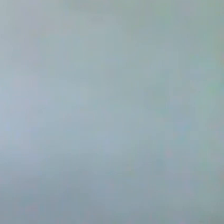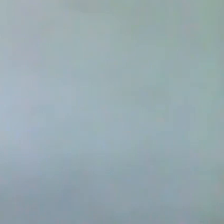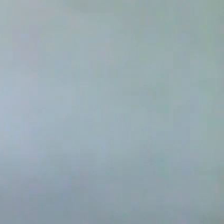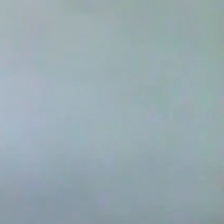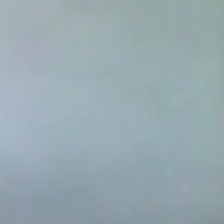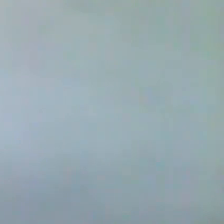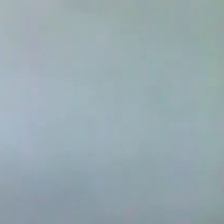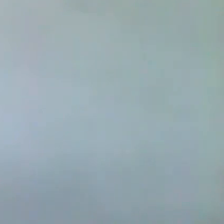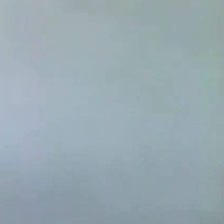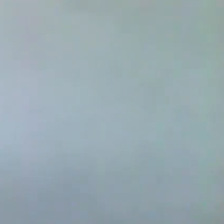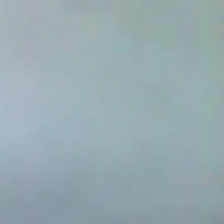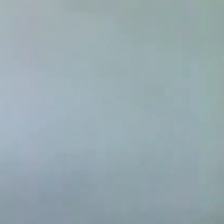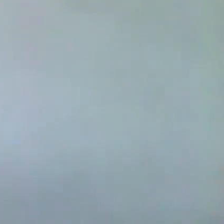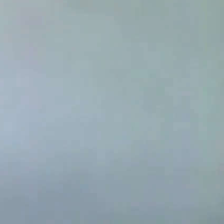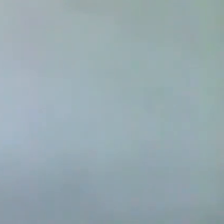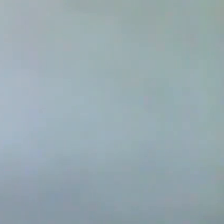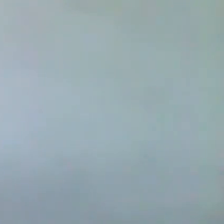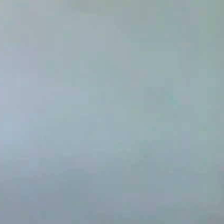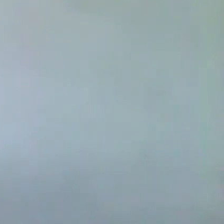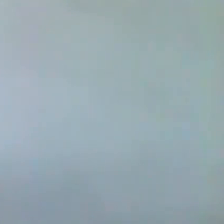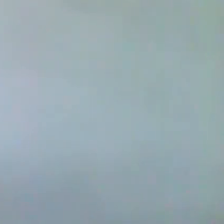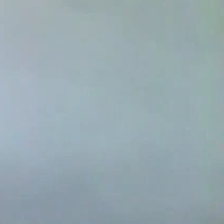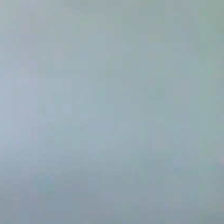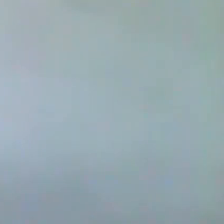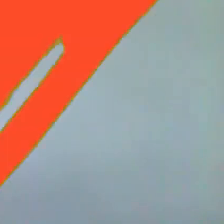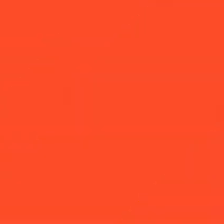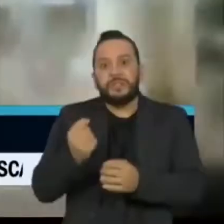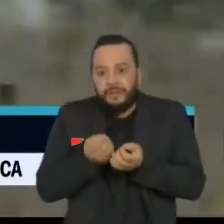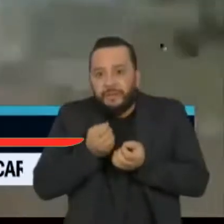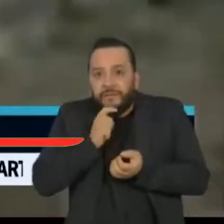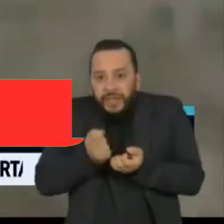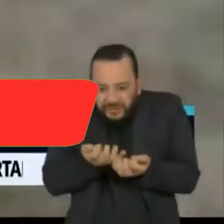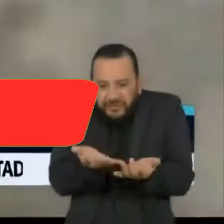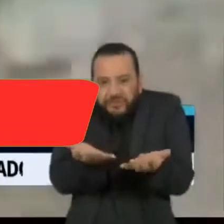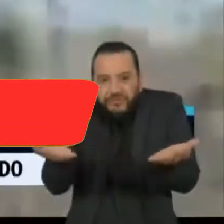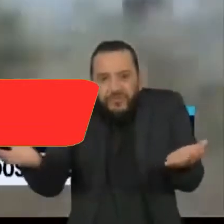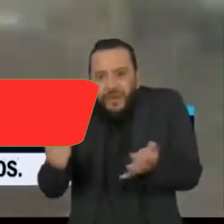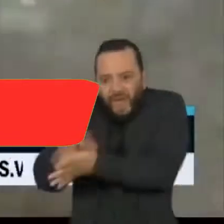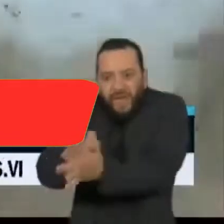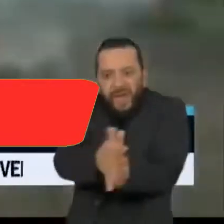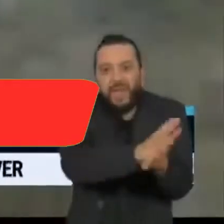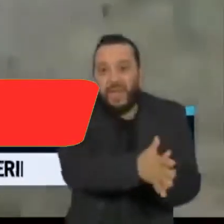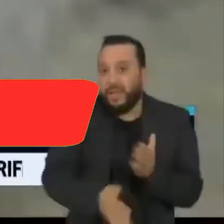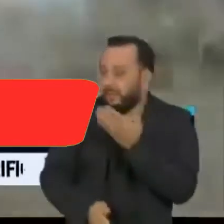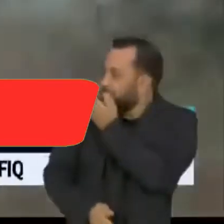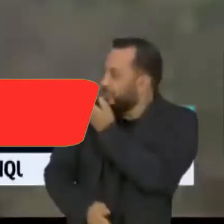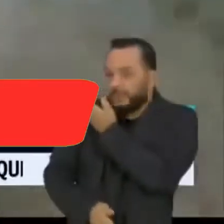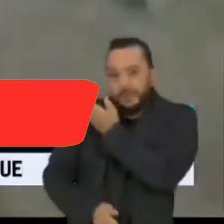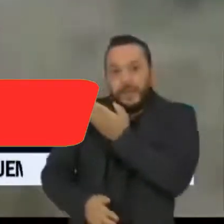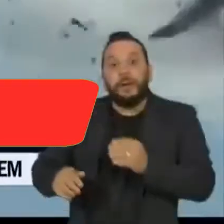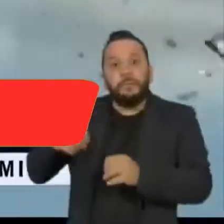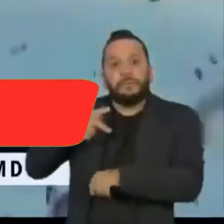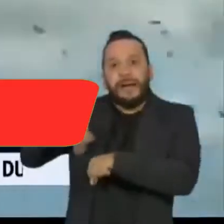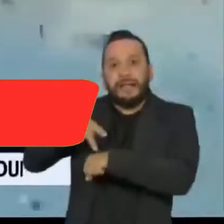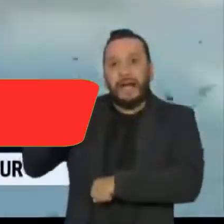de gafanhotos volta a se aproximar do Brasil e do Uruguai. As autoridades brasileiras consideram o despejo